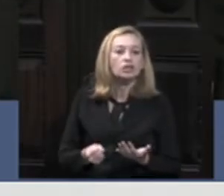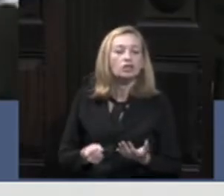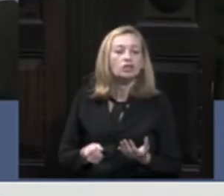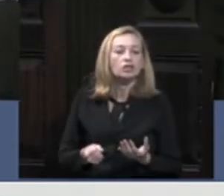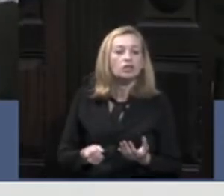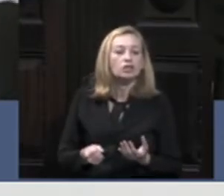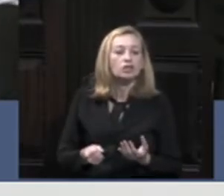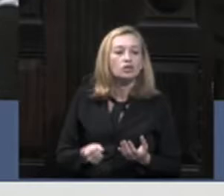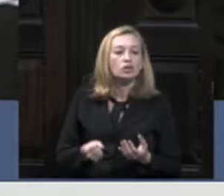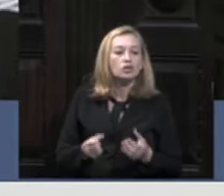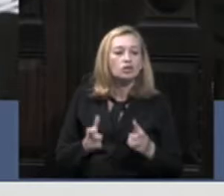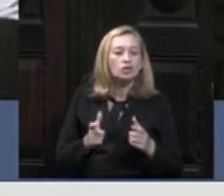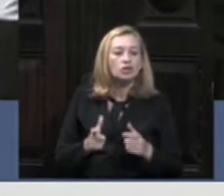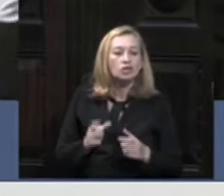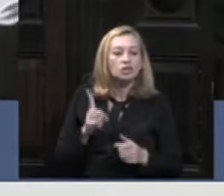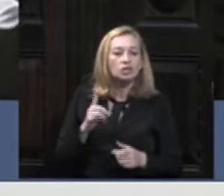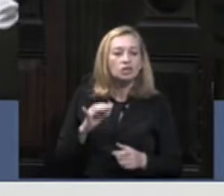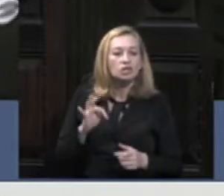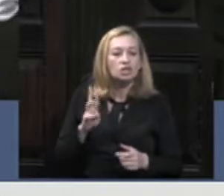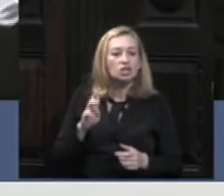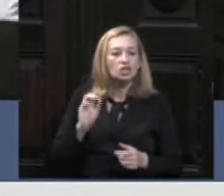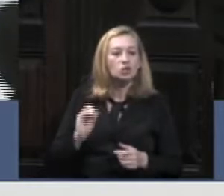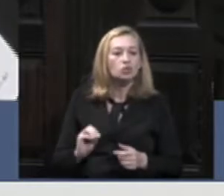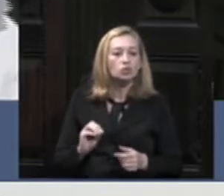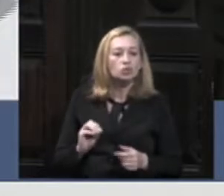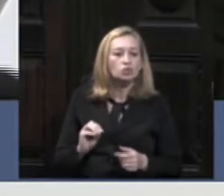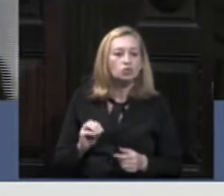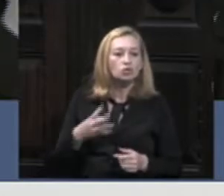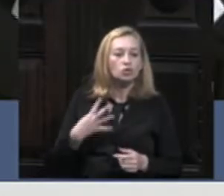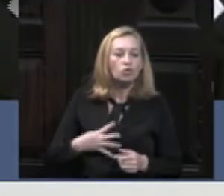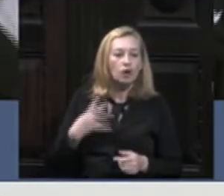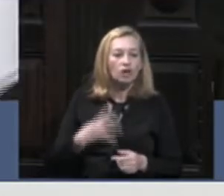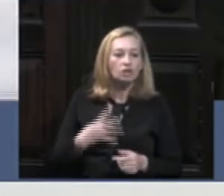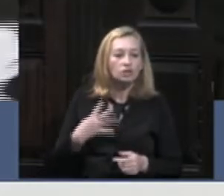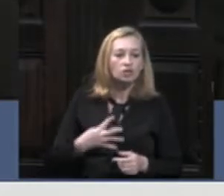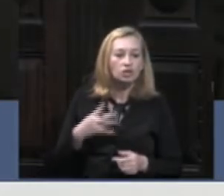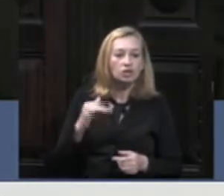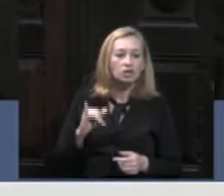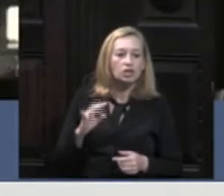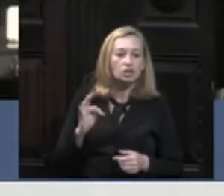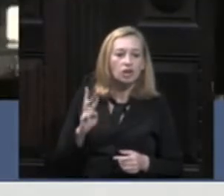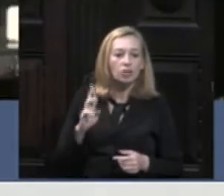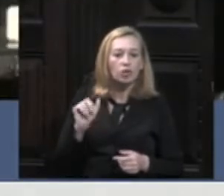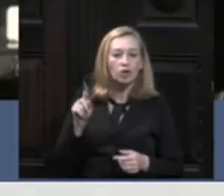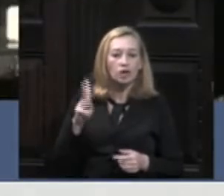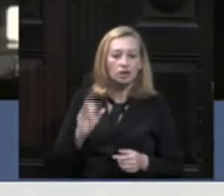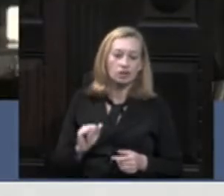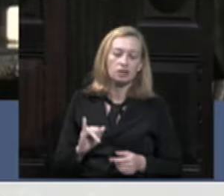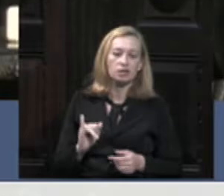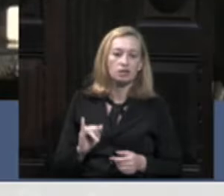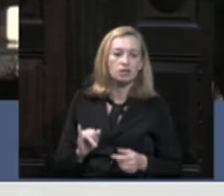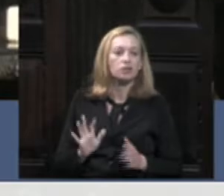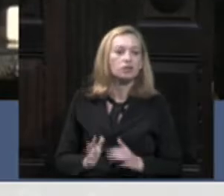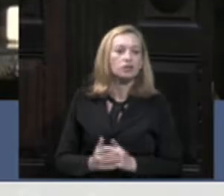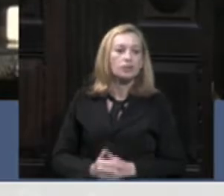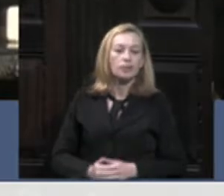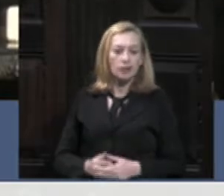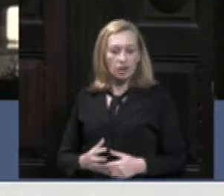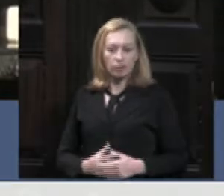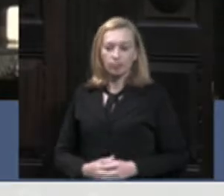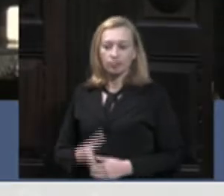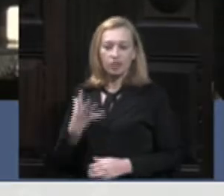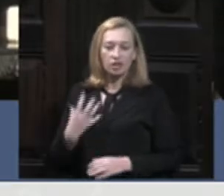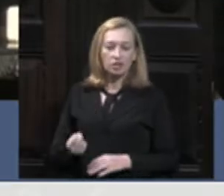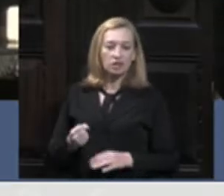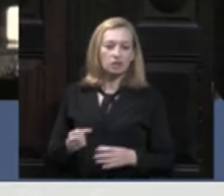invés de dizer distrito, acrescentar 4º distrito de Itaboraí, apenas isso. Para emitir parecer pela Comissão